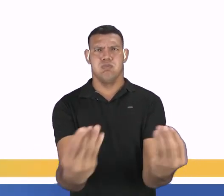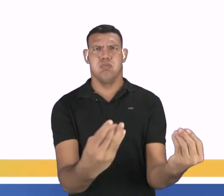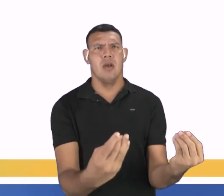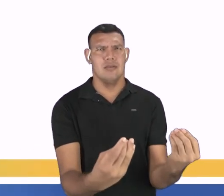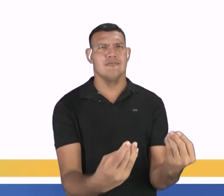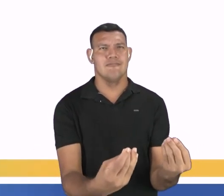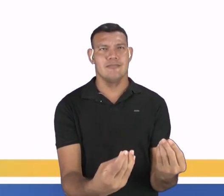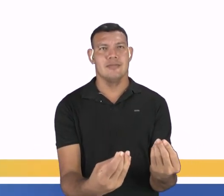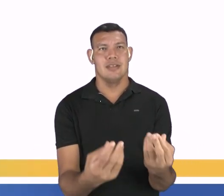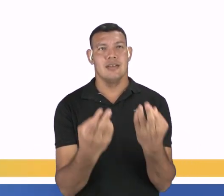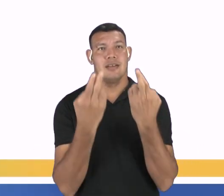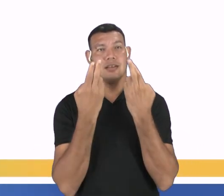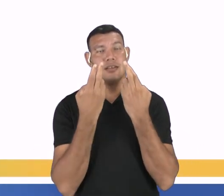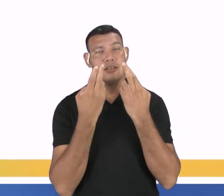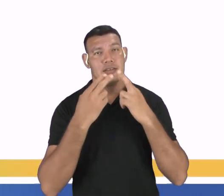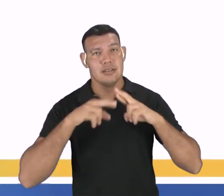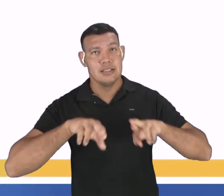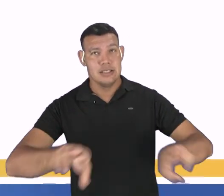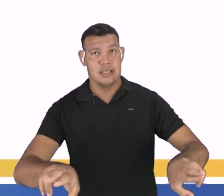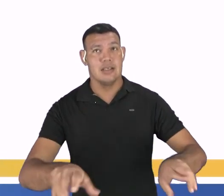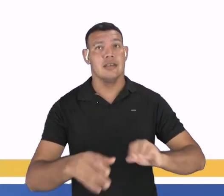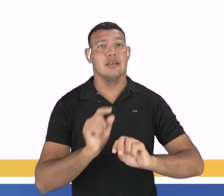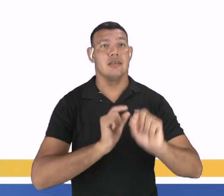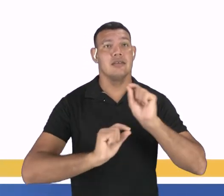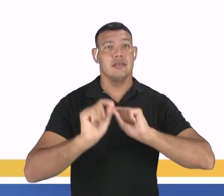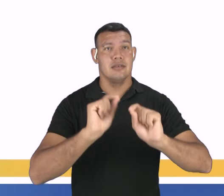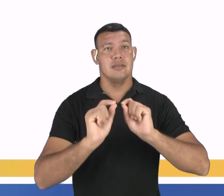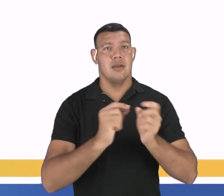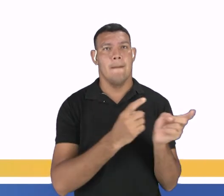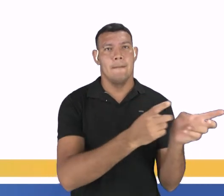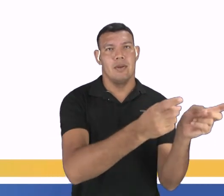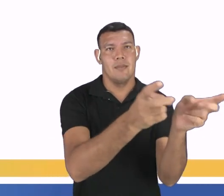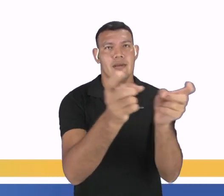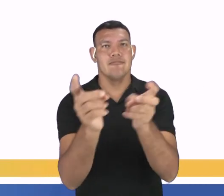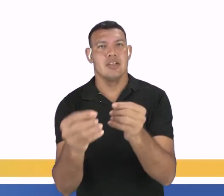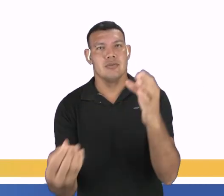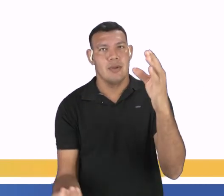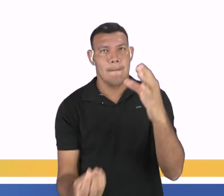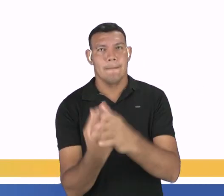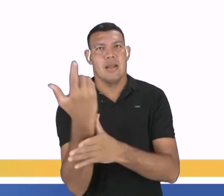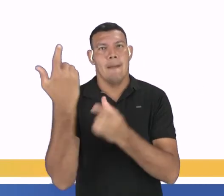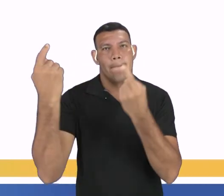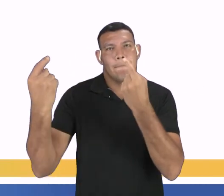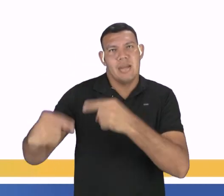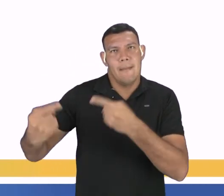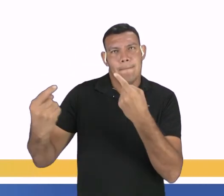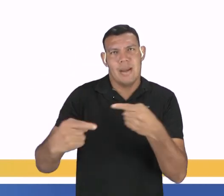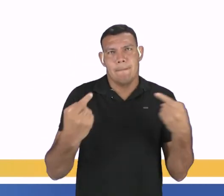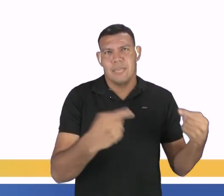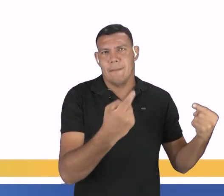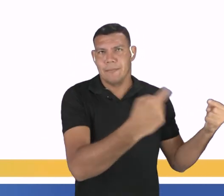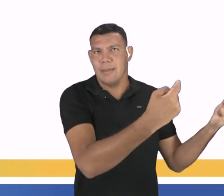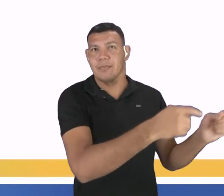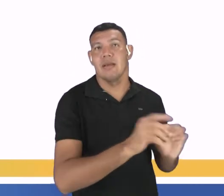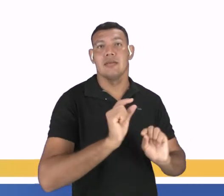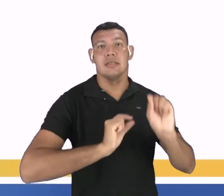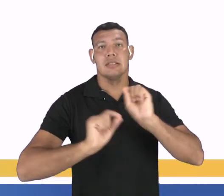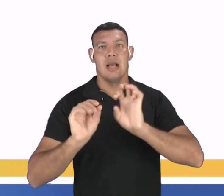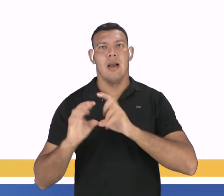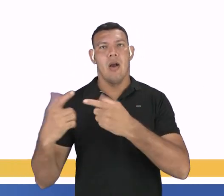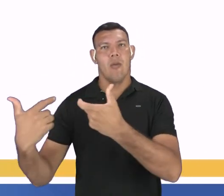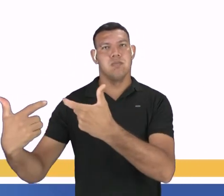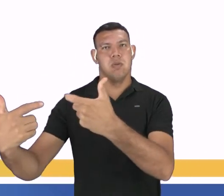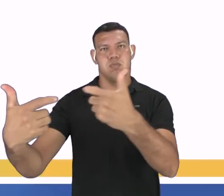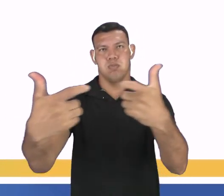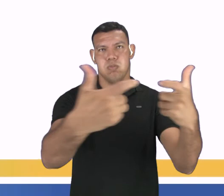disputas entre estas próprias nações pelo controle de colônias, que acabaram deflagrando uma guerra aberta em 1914,